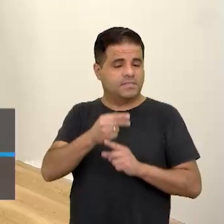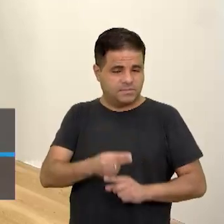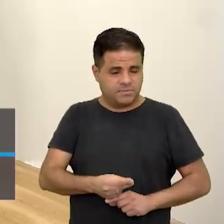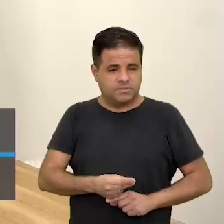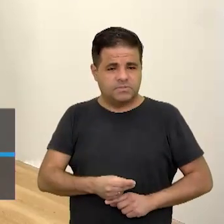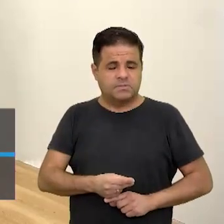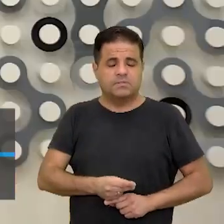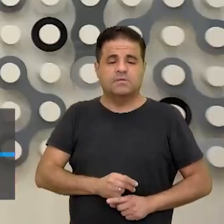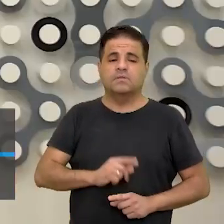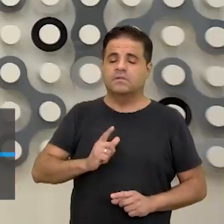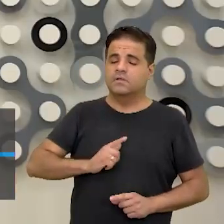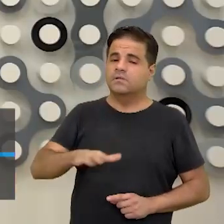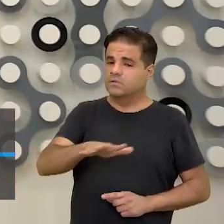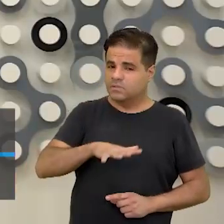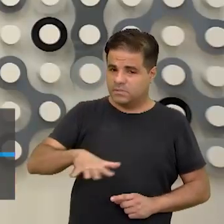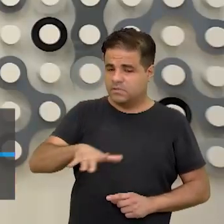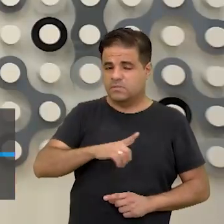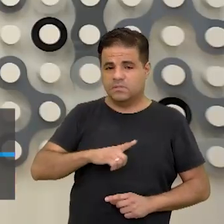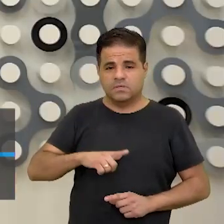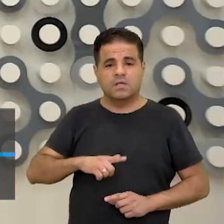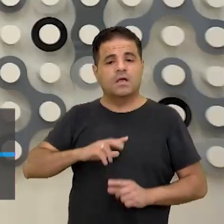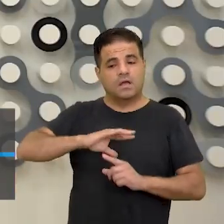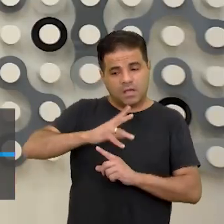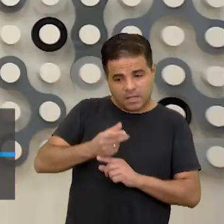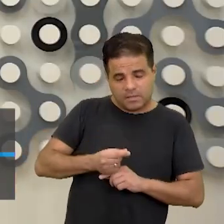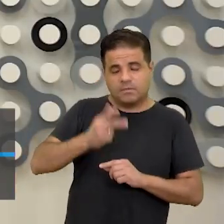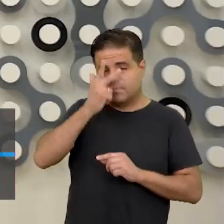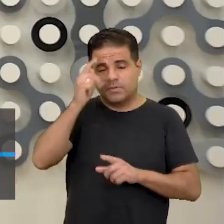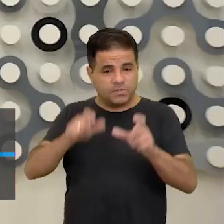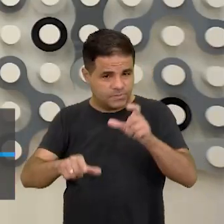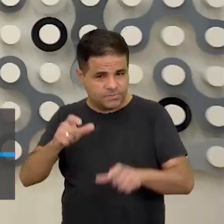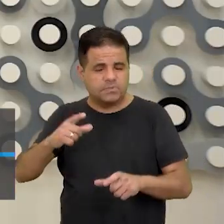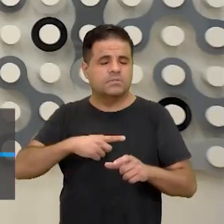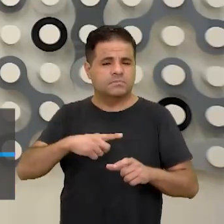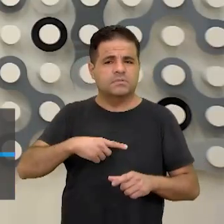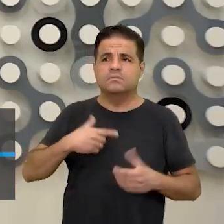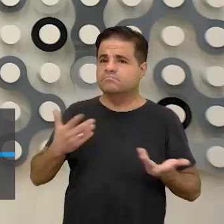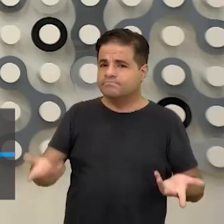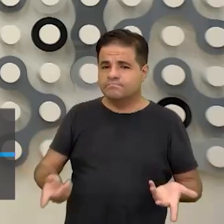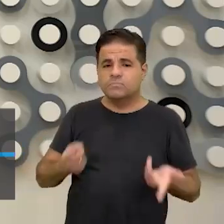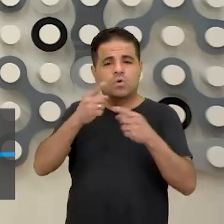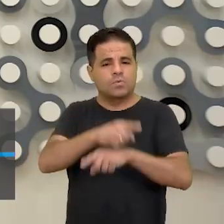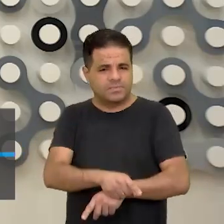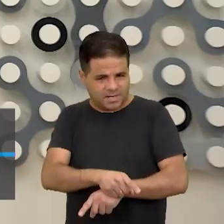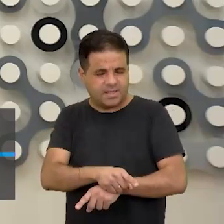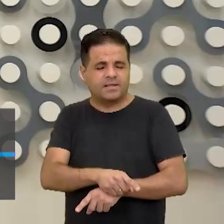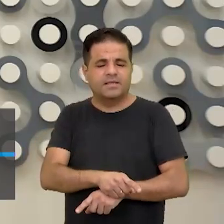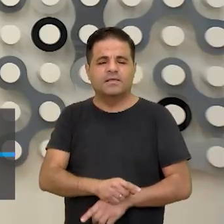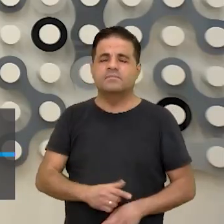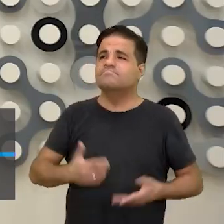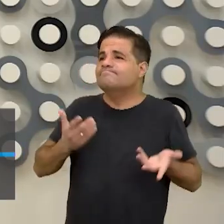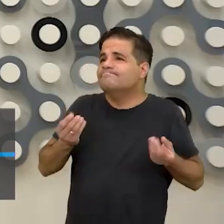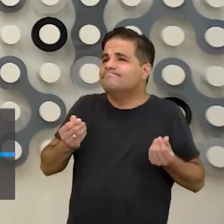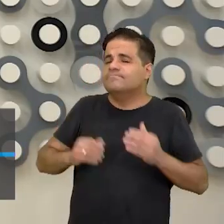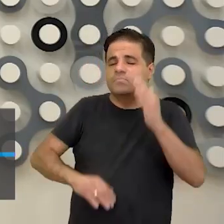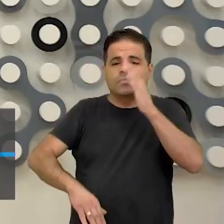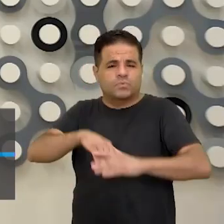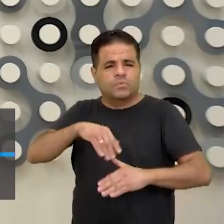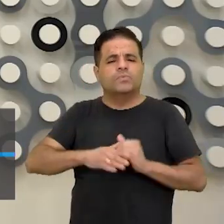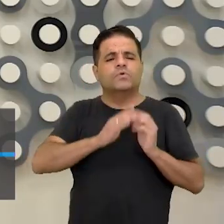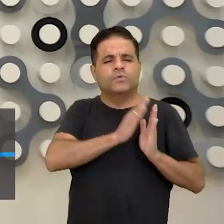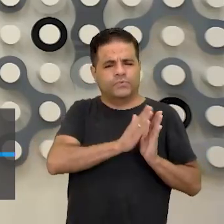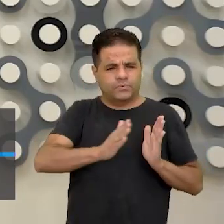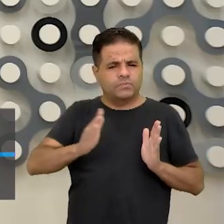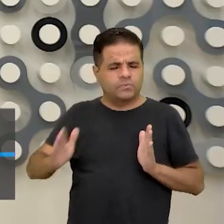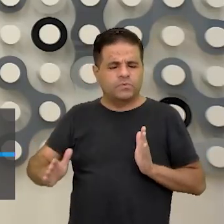né? Então tem o campo da arte pela arte, que são daquelas pessoas que estão contrariamente às ordens, né,